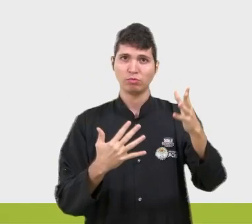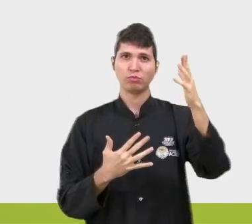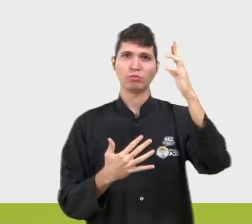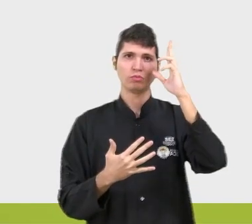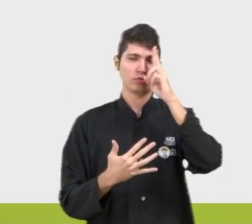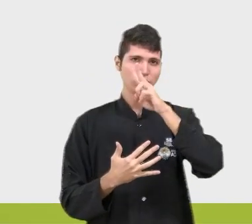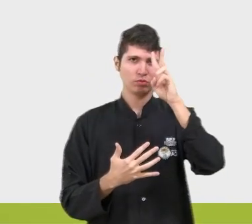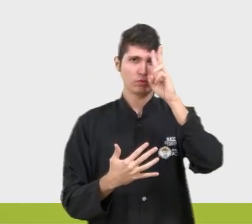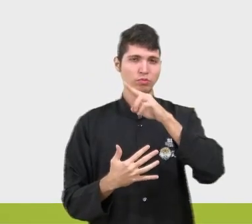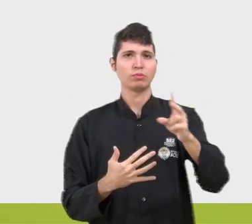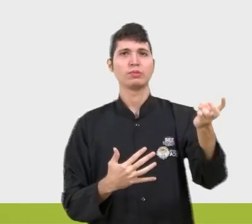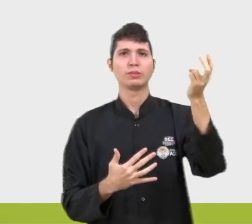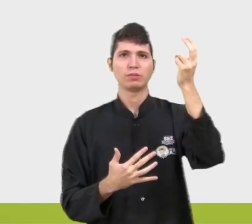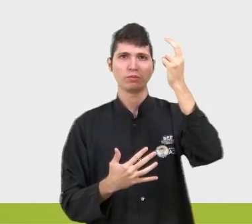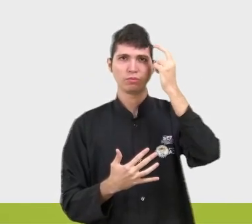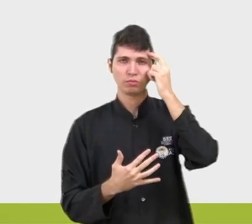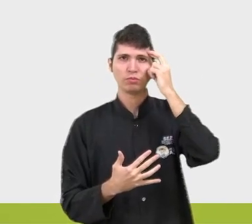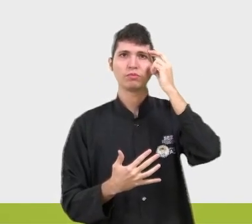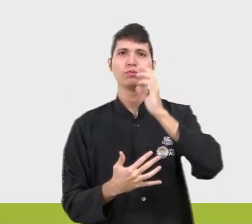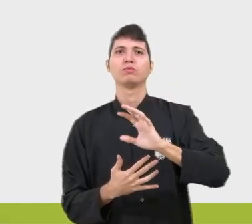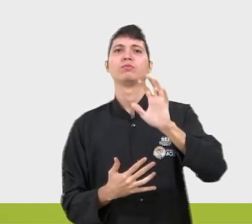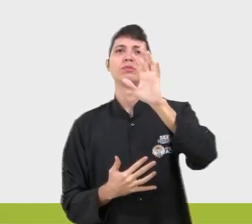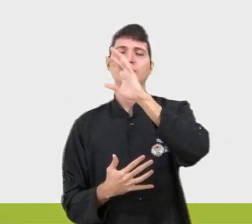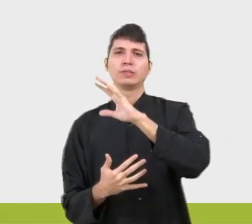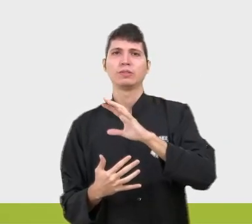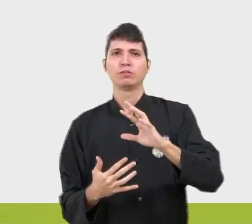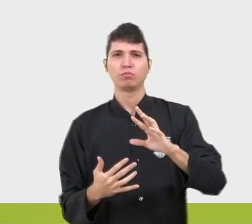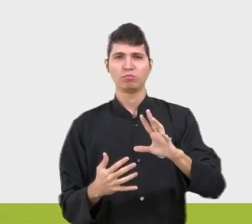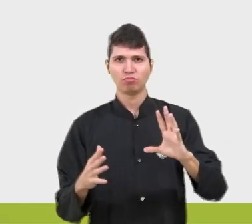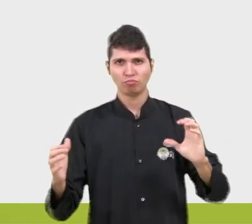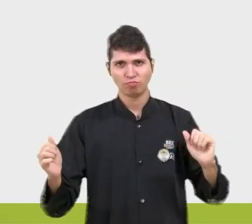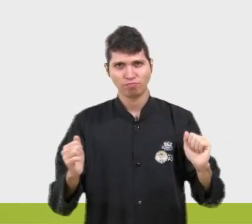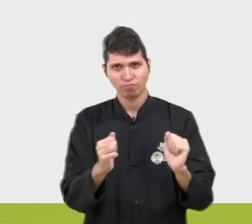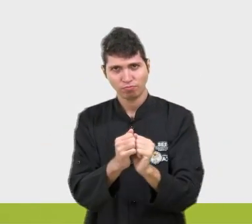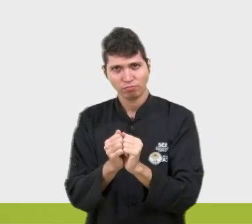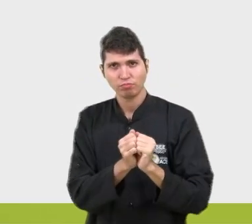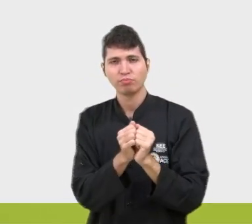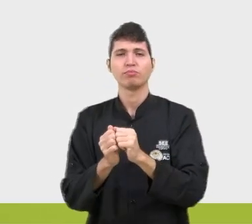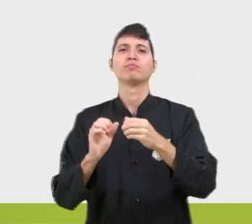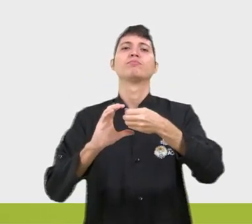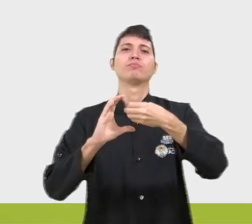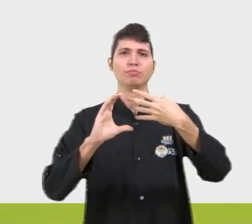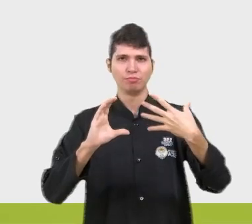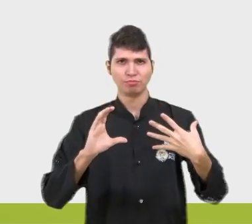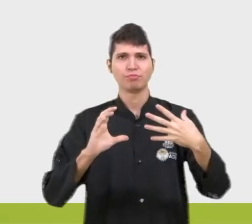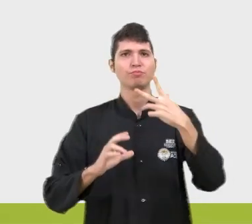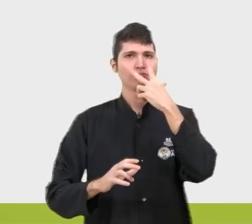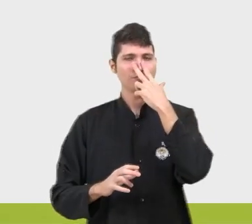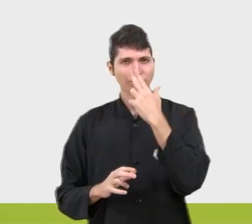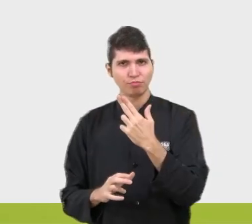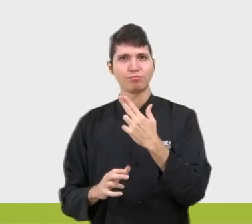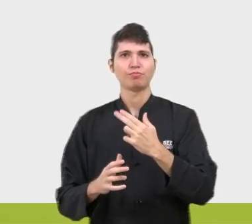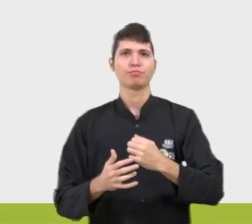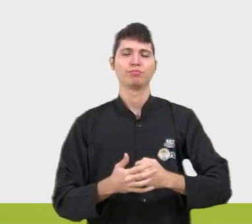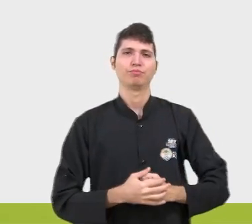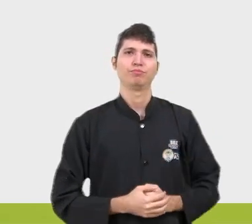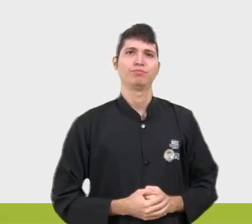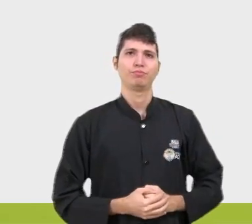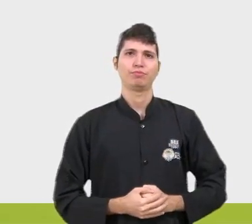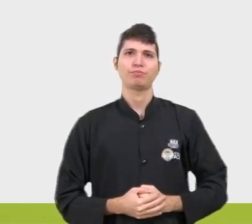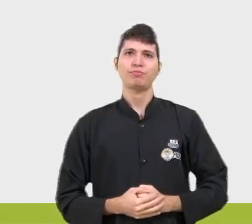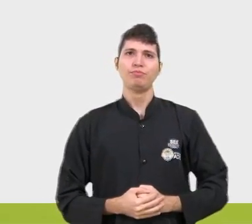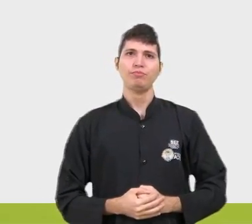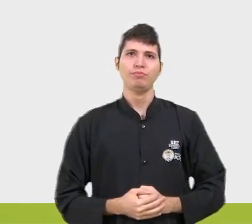culturais. Então, regionalizar é reunir aí características semelhantes. E aqui